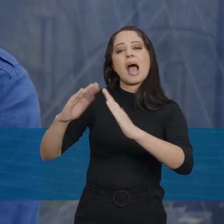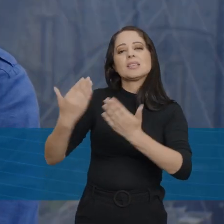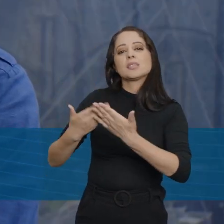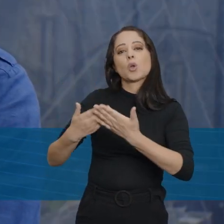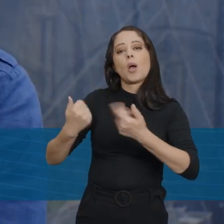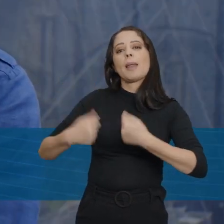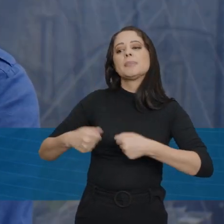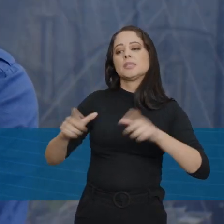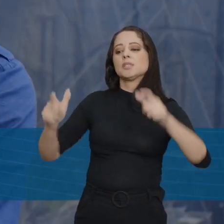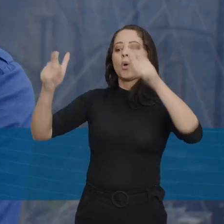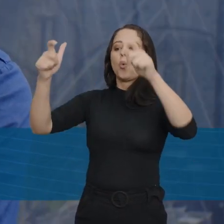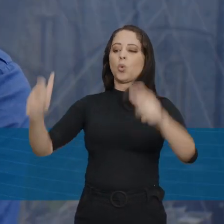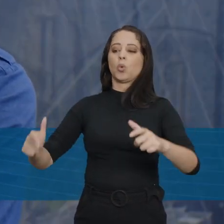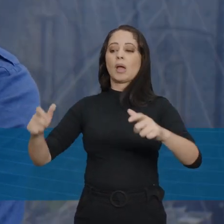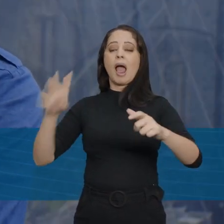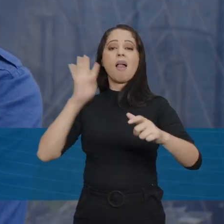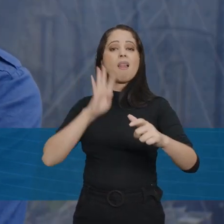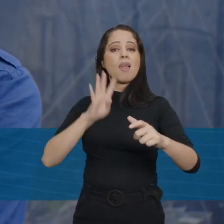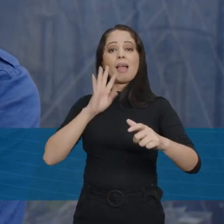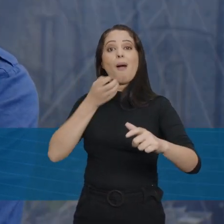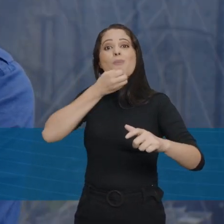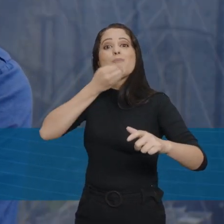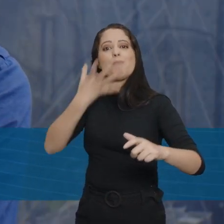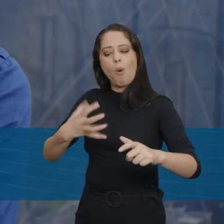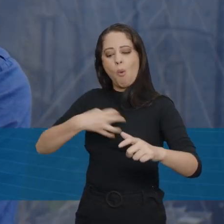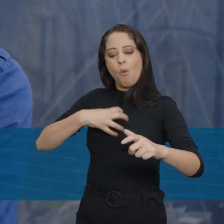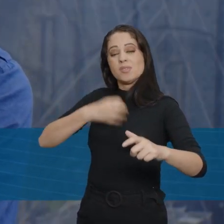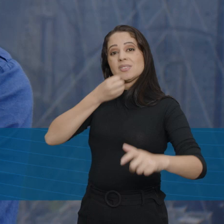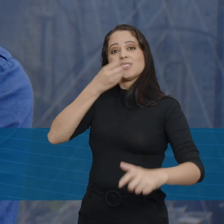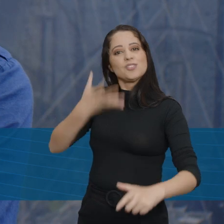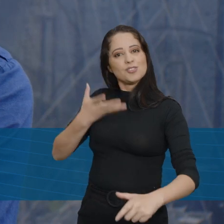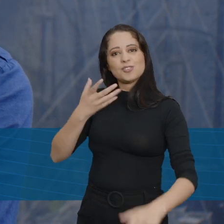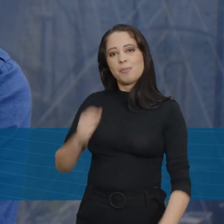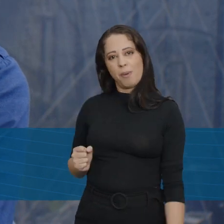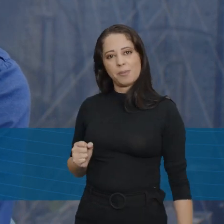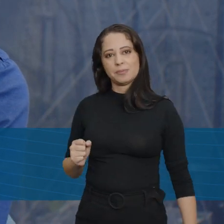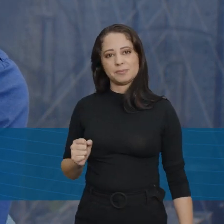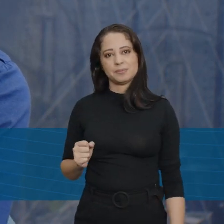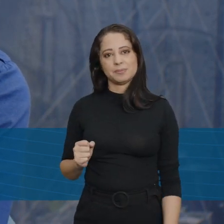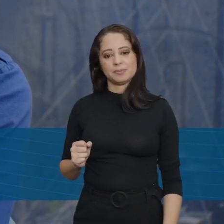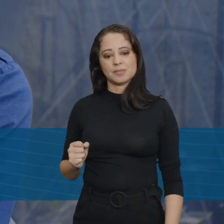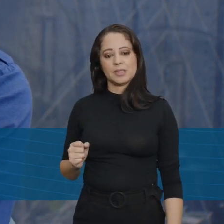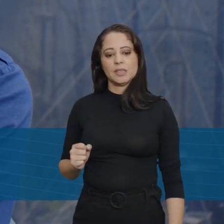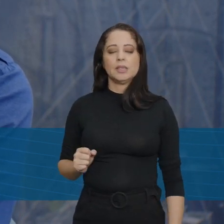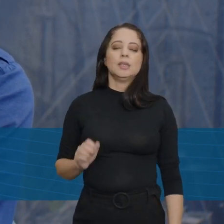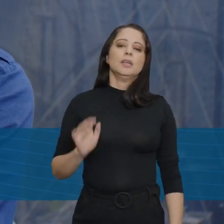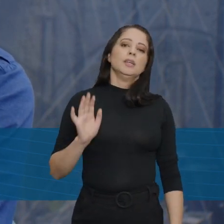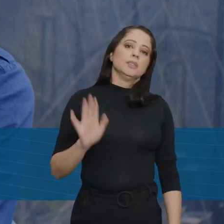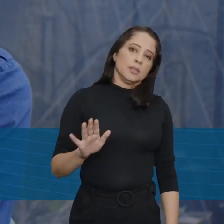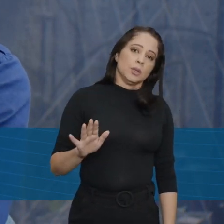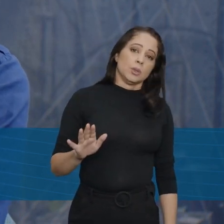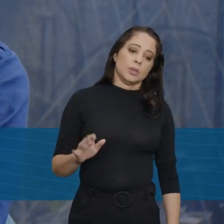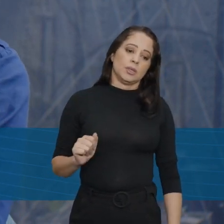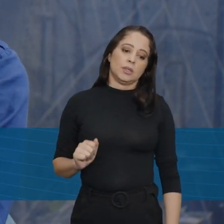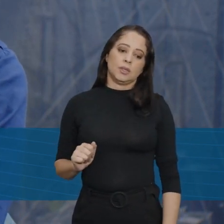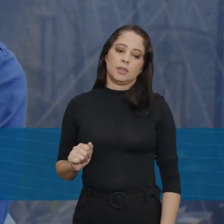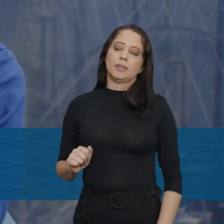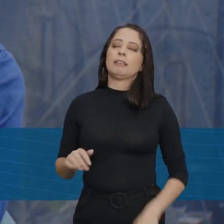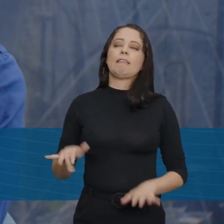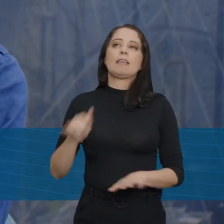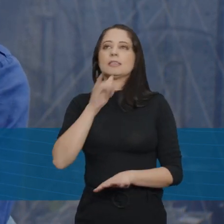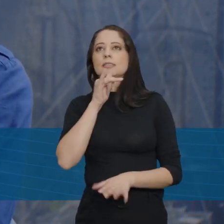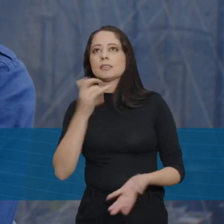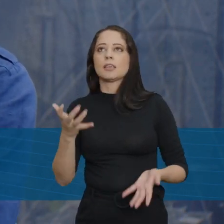como um ambiente que a gente vai construir, certo? E que a gente vai construir enquanto uma comunidade. Então, se a gente conseguir focar nisso,